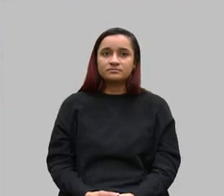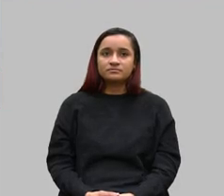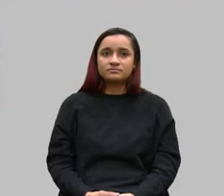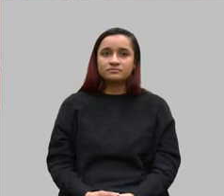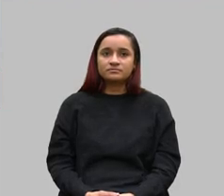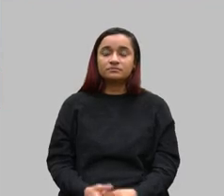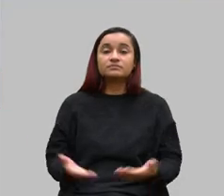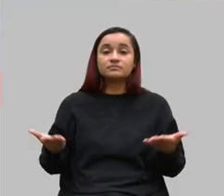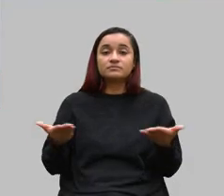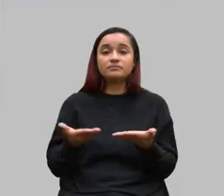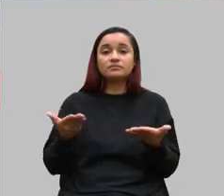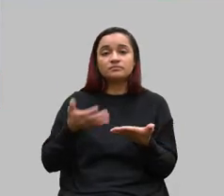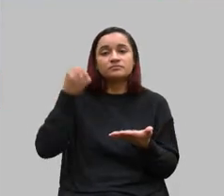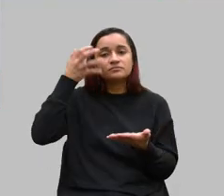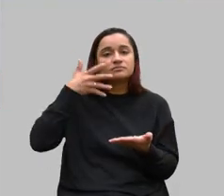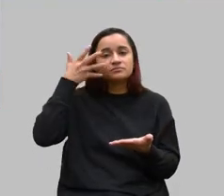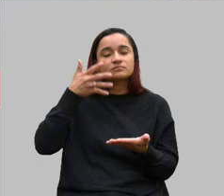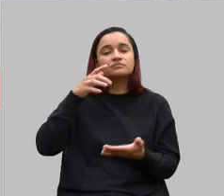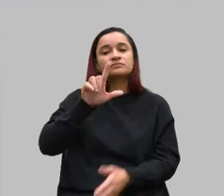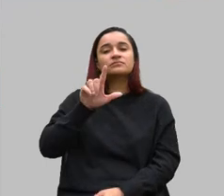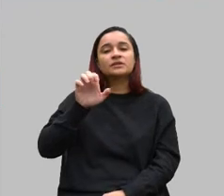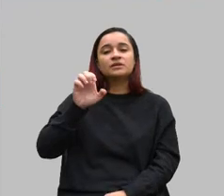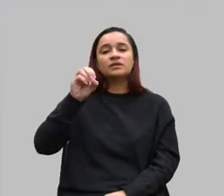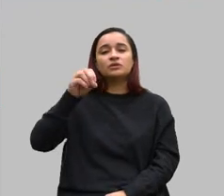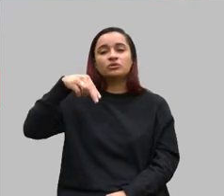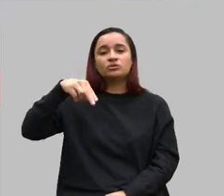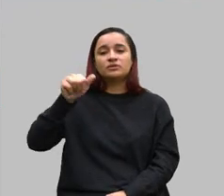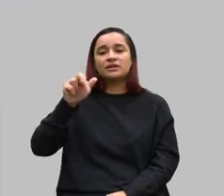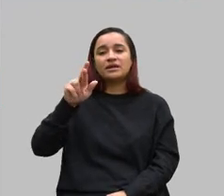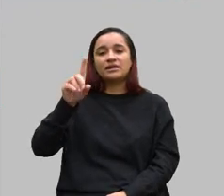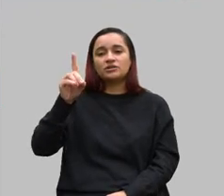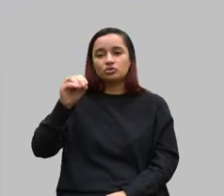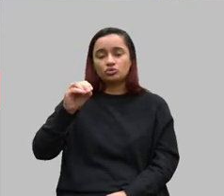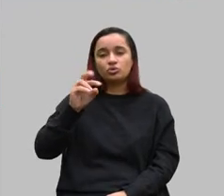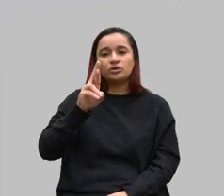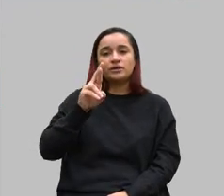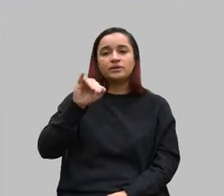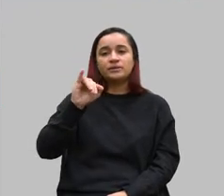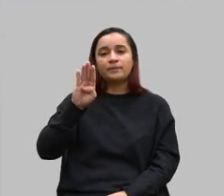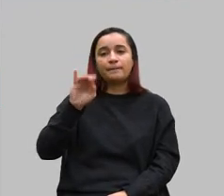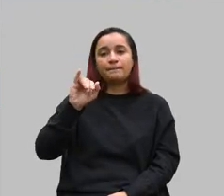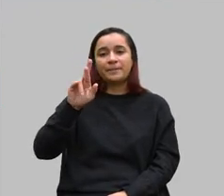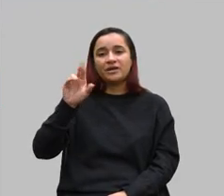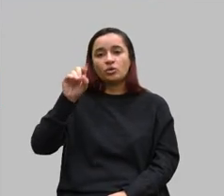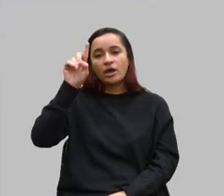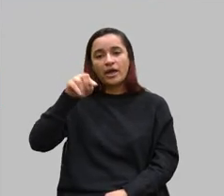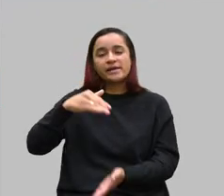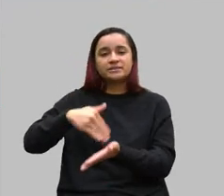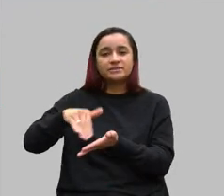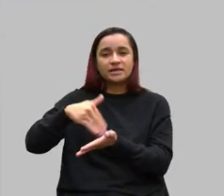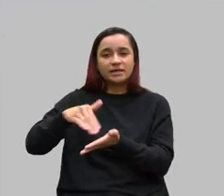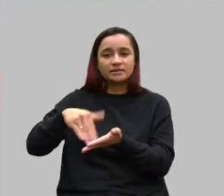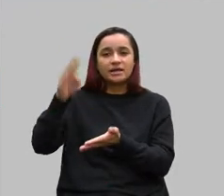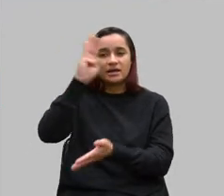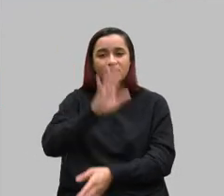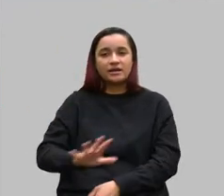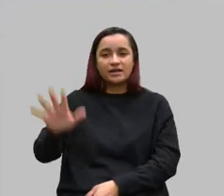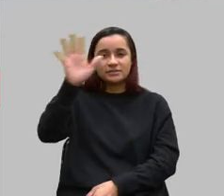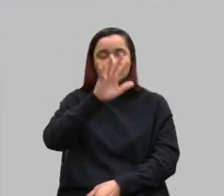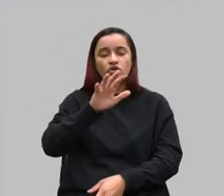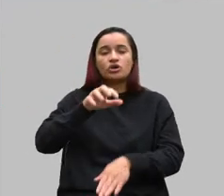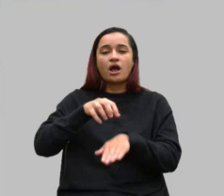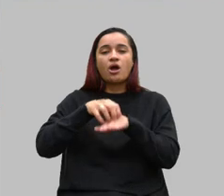ouviremos agora Leonardo César Ribeiro secretário da secretaria nacional de transporte ferroviário do